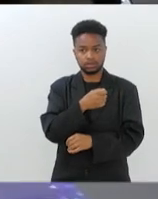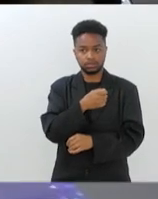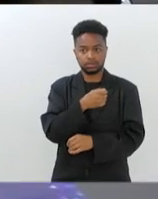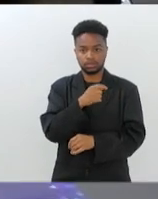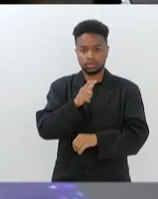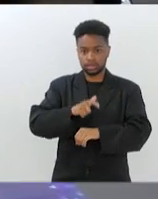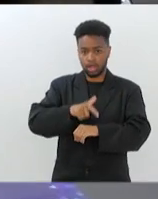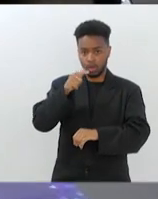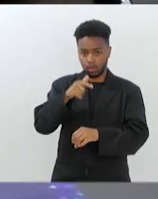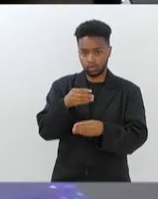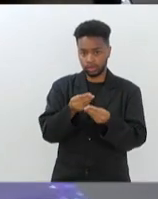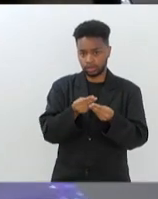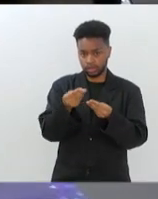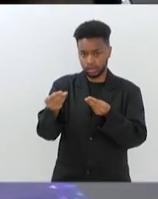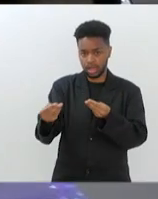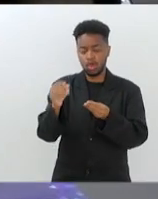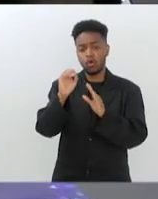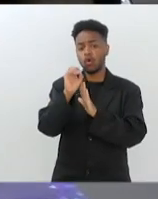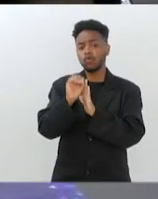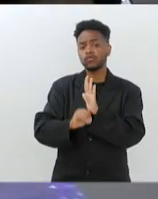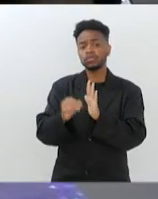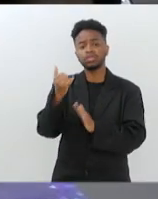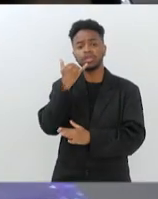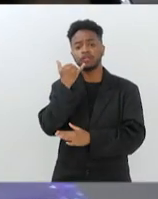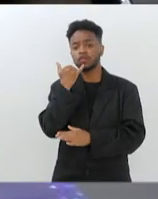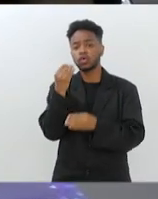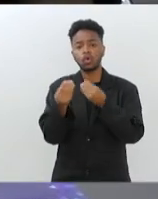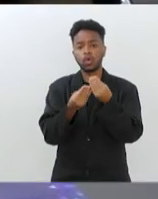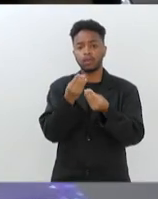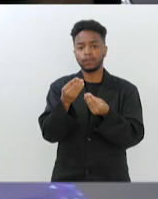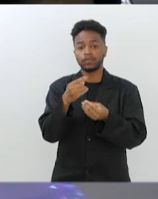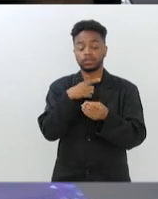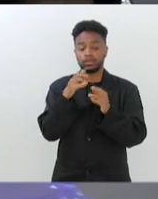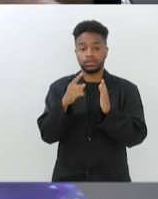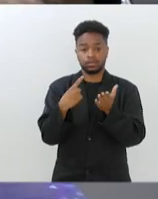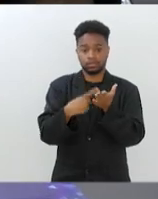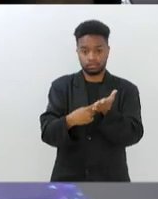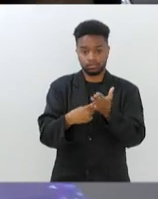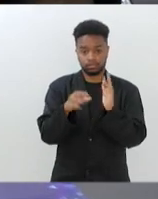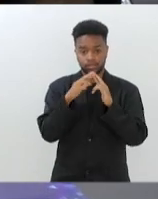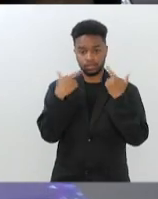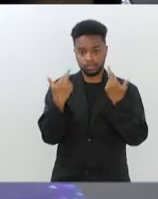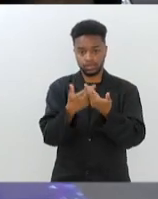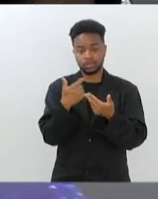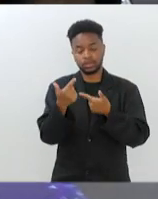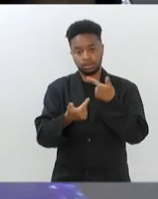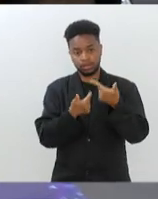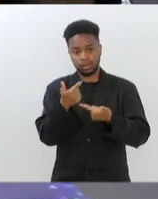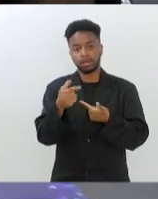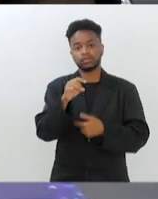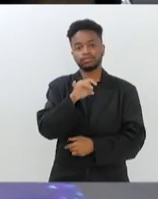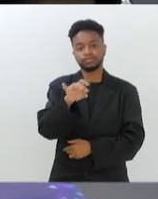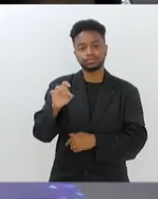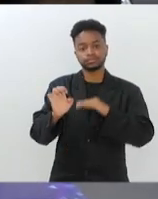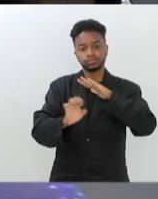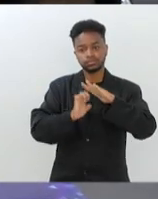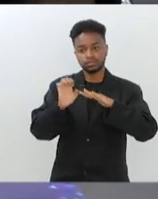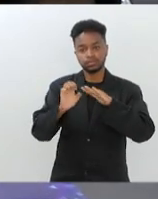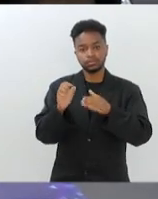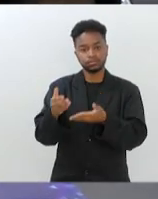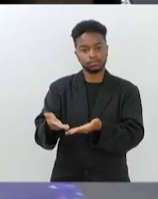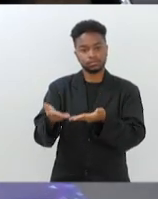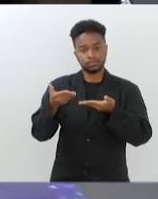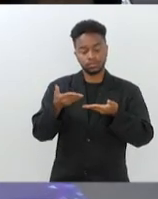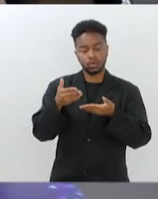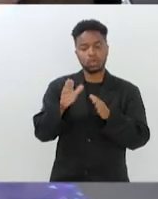submete é por Ofício é por telefone nós marcamos uma reunião de trabalho cada uma das agências leva seu corpo técnico de